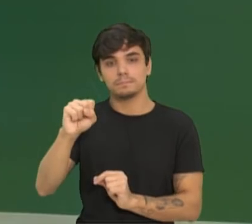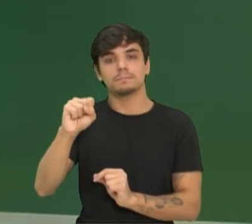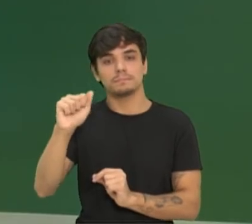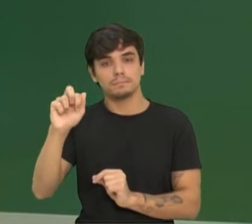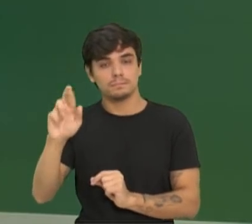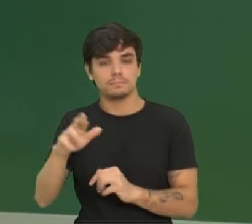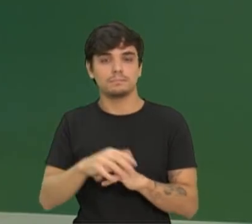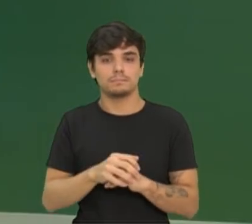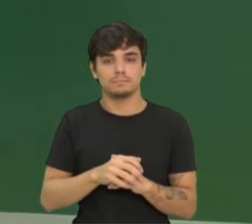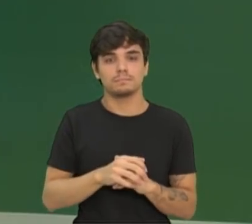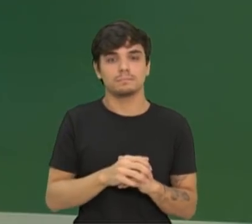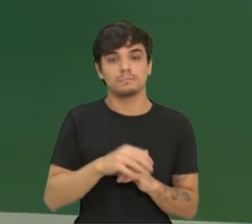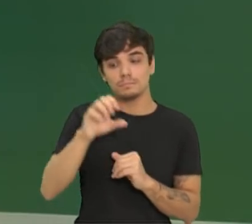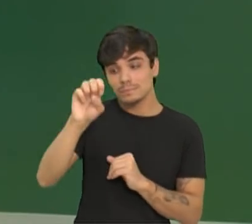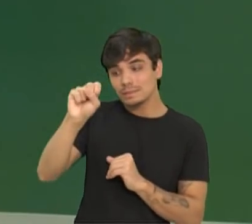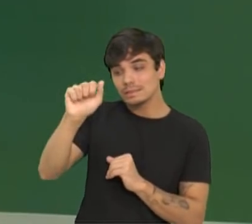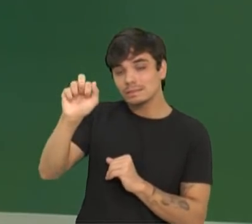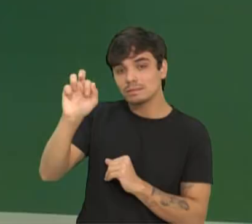o sar em passar.